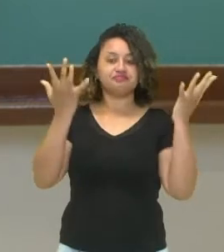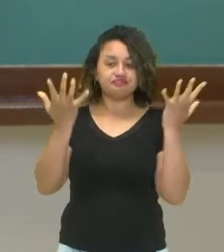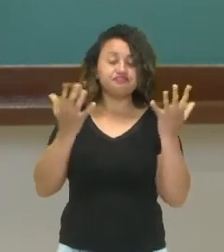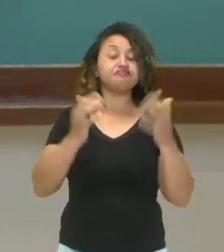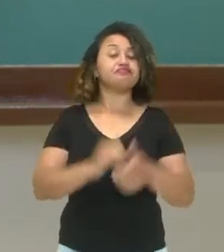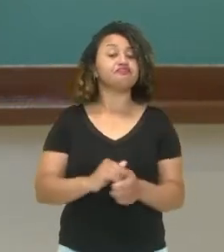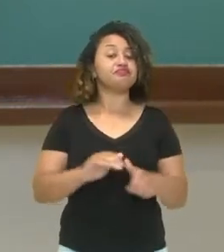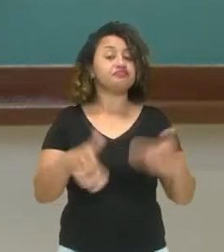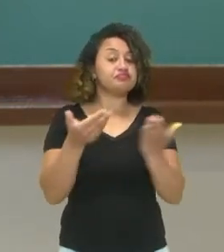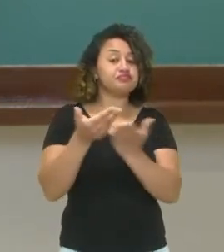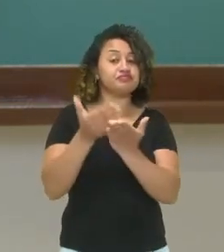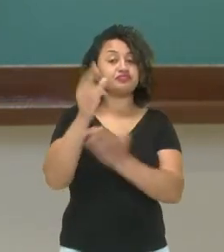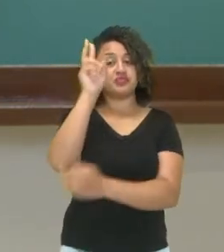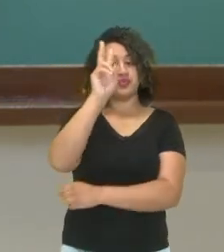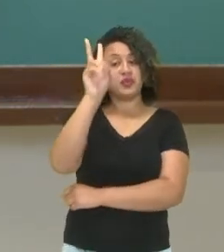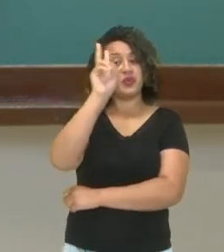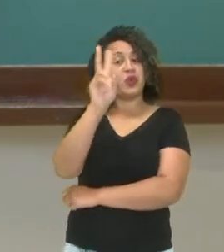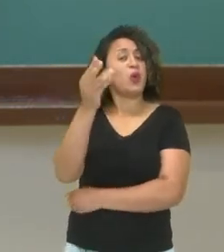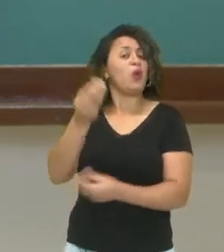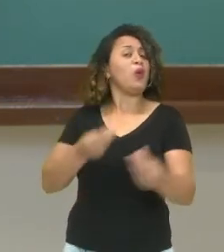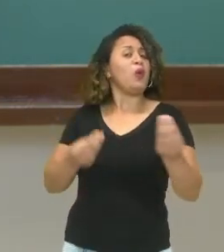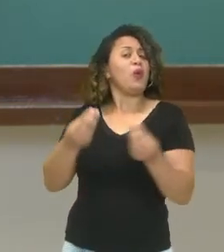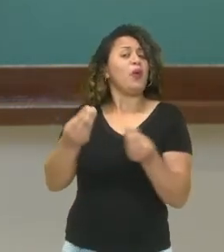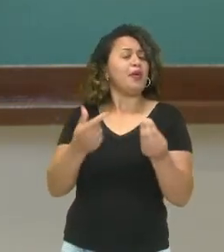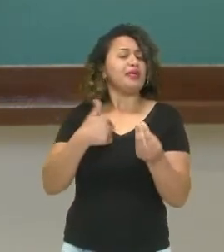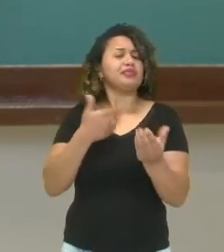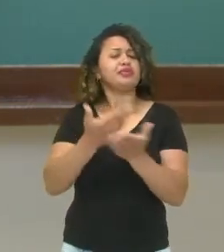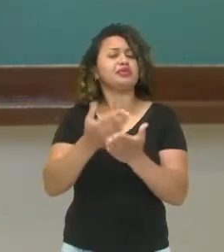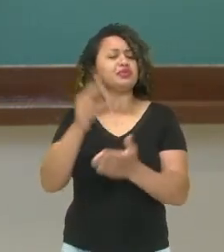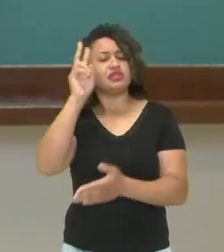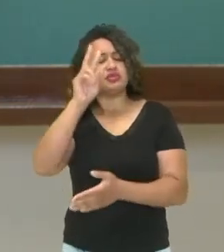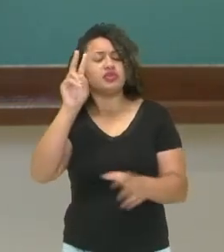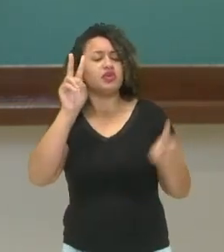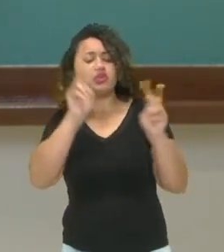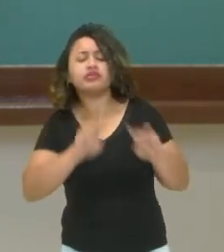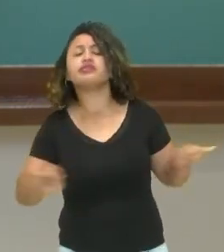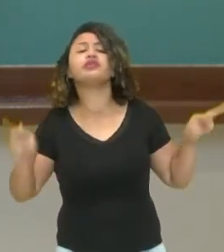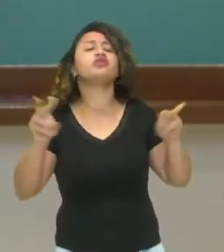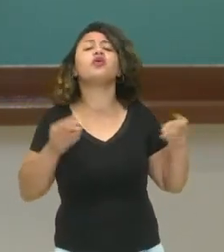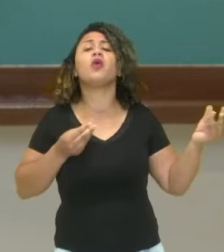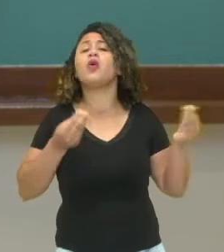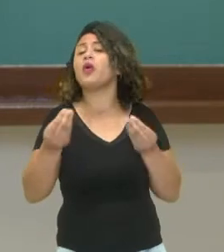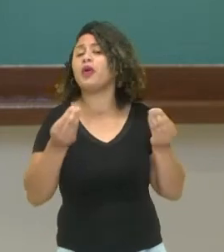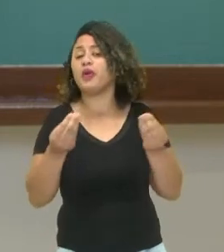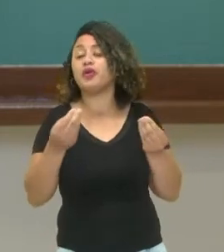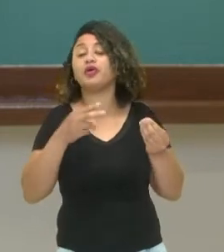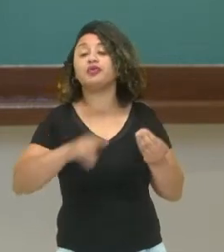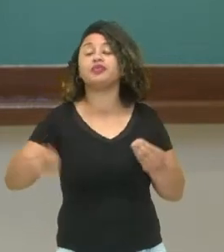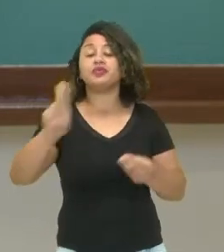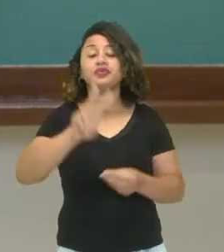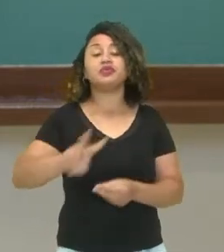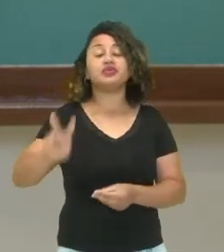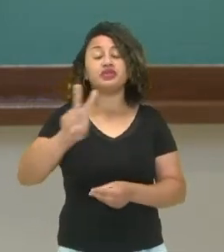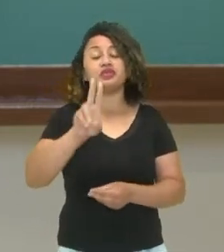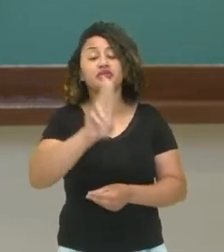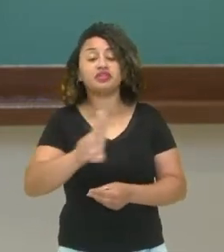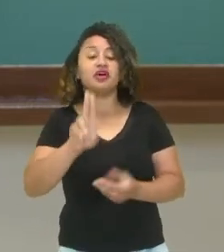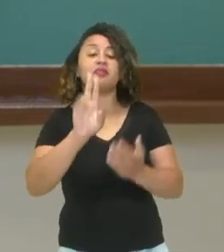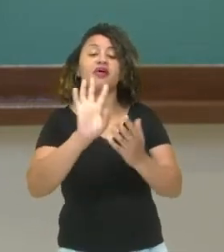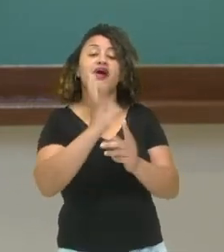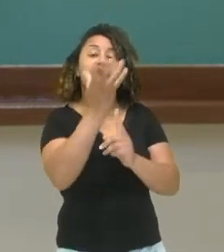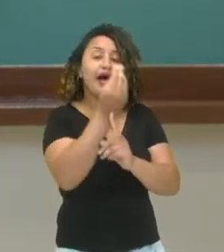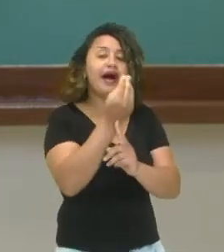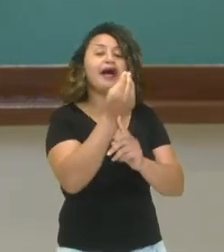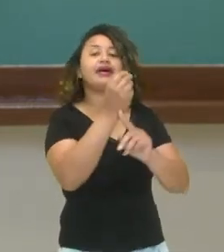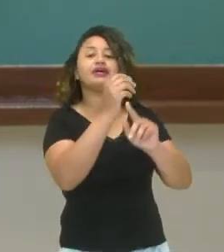história, como que a gente faz para estudar história visualmente? A gente sempre utiliza uma obra de arte ou algum registro fotográfico, algum documento.